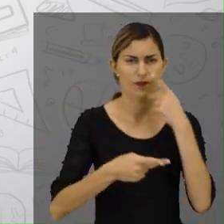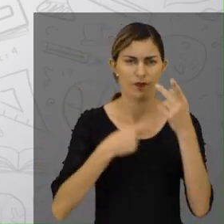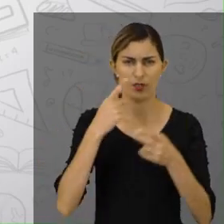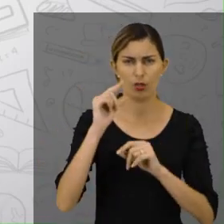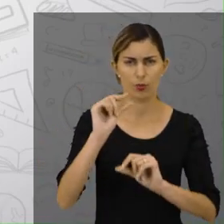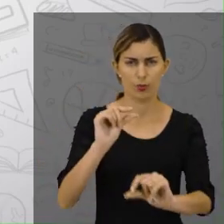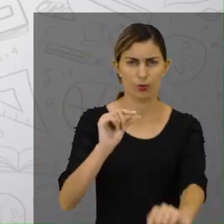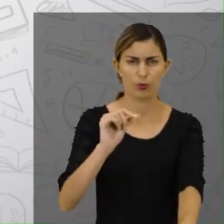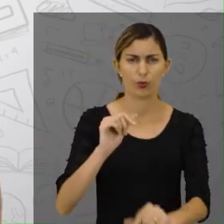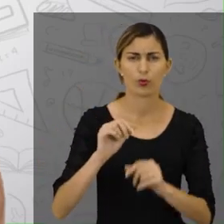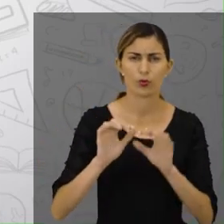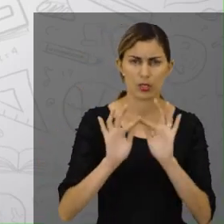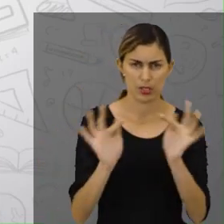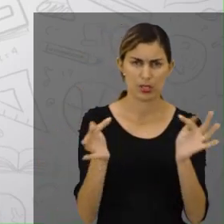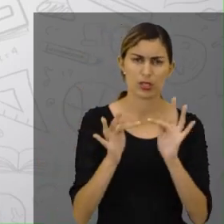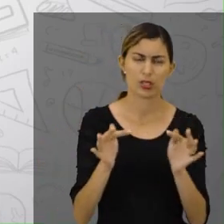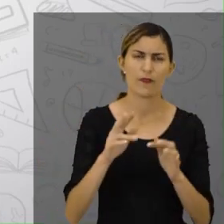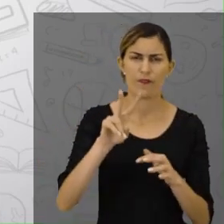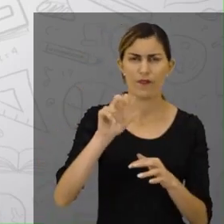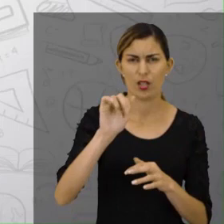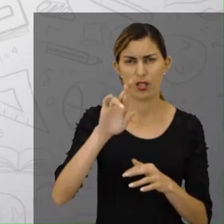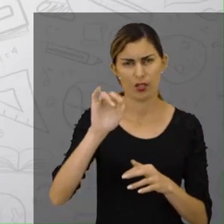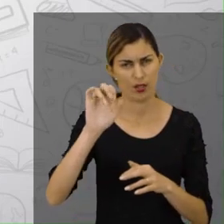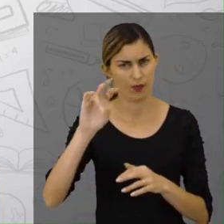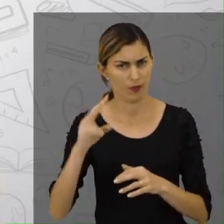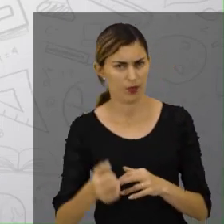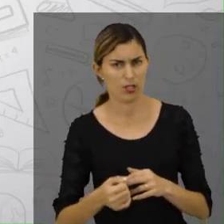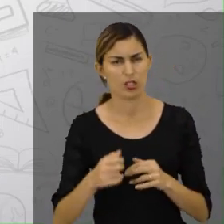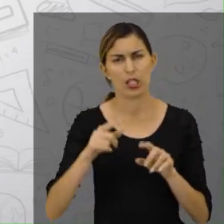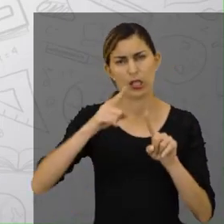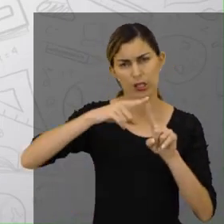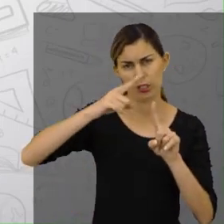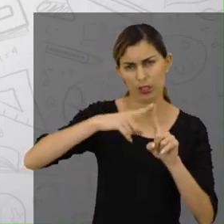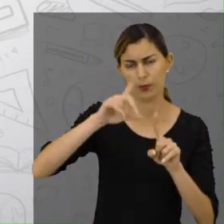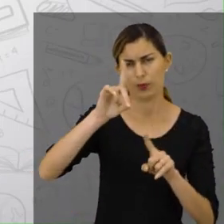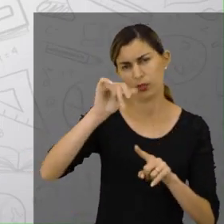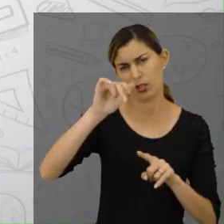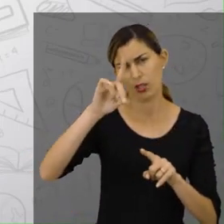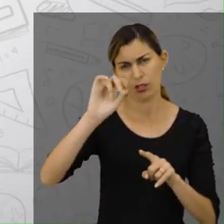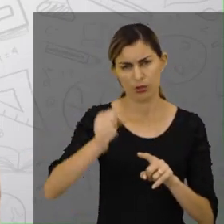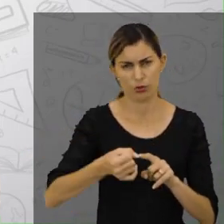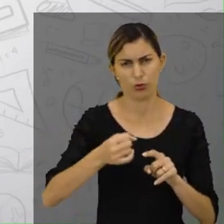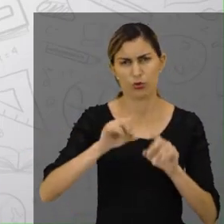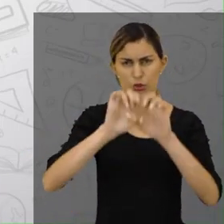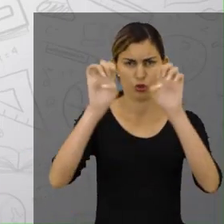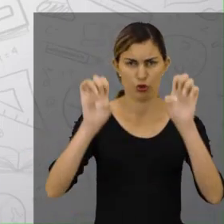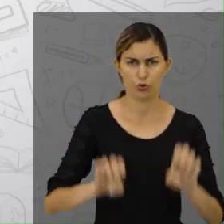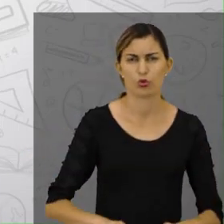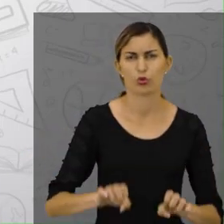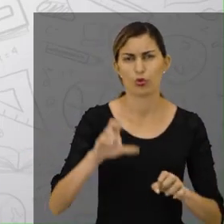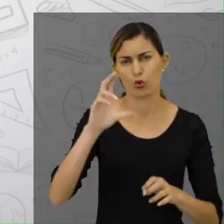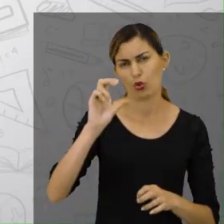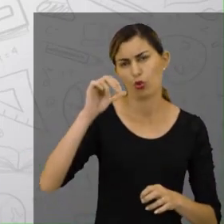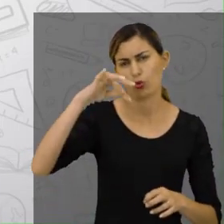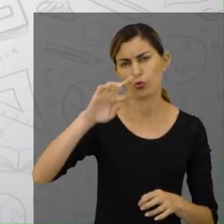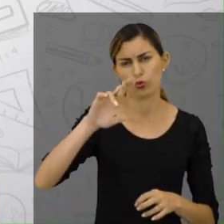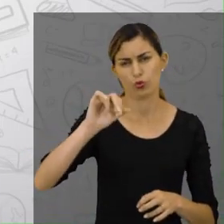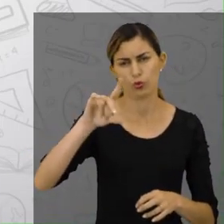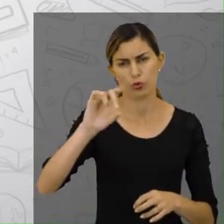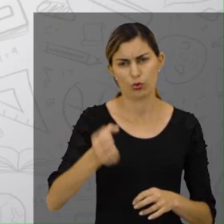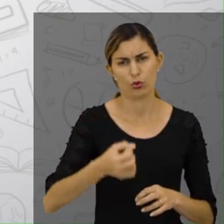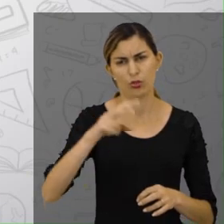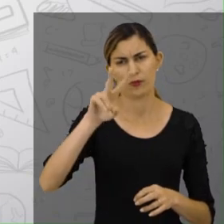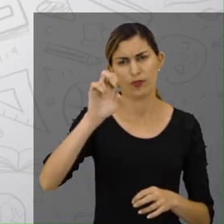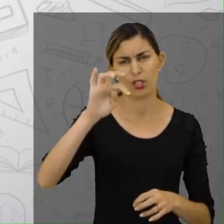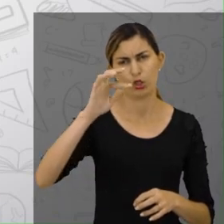Falamos um pouco, na verdade, da sintaxe básica, das variáveis e de seus tipos de dados, das estruturas de controle